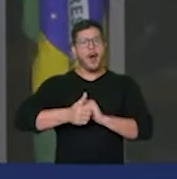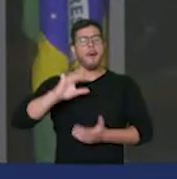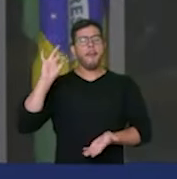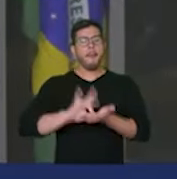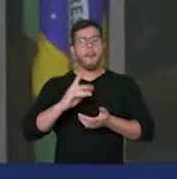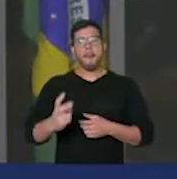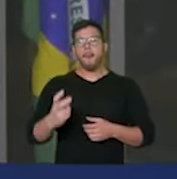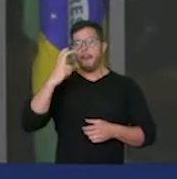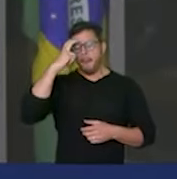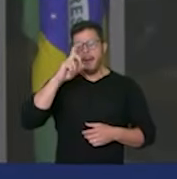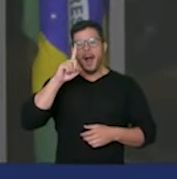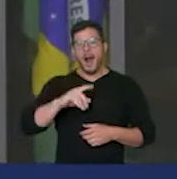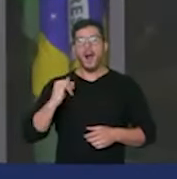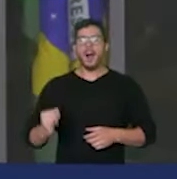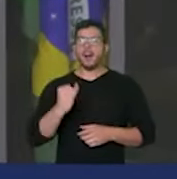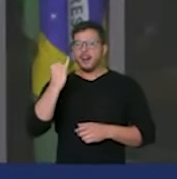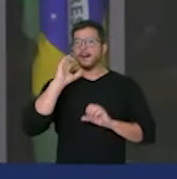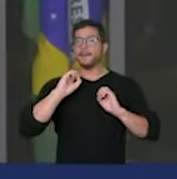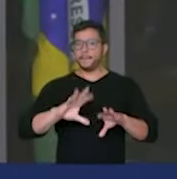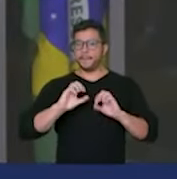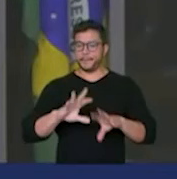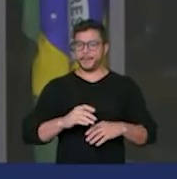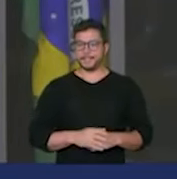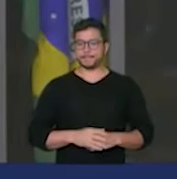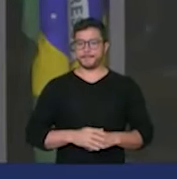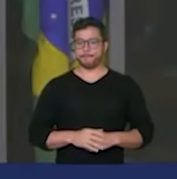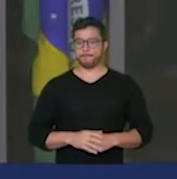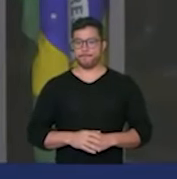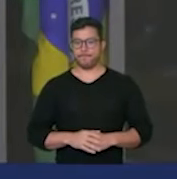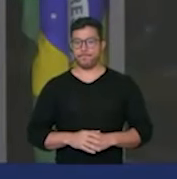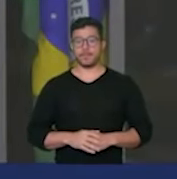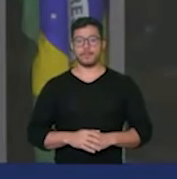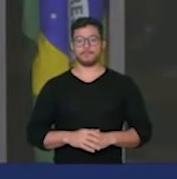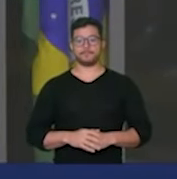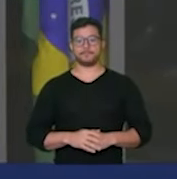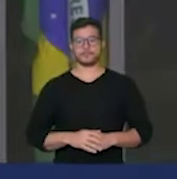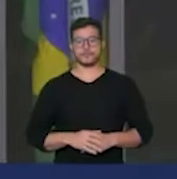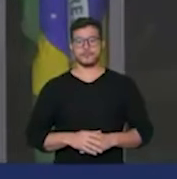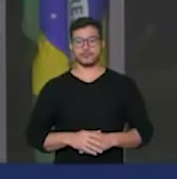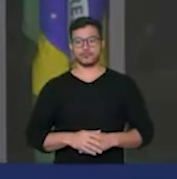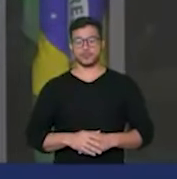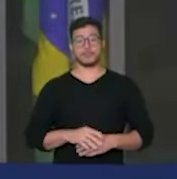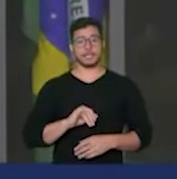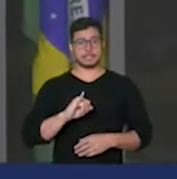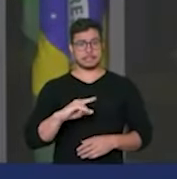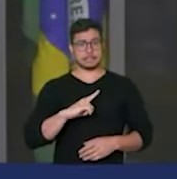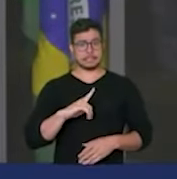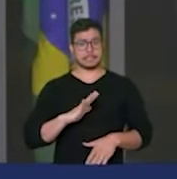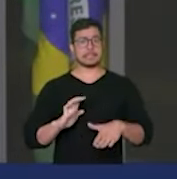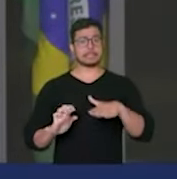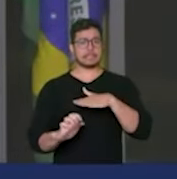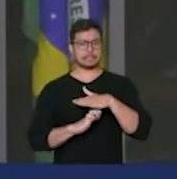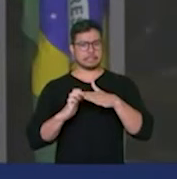a cultura são pilares da educação. Qualquer CEO de uma grande empresa, eu